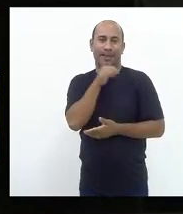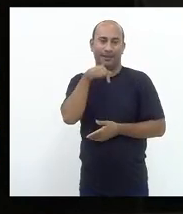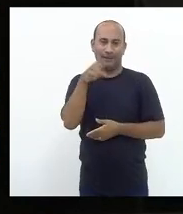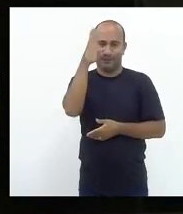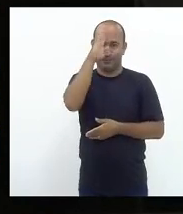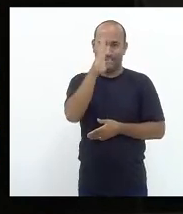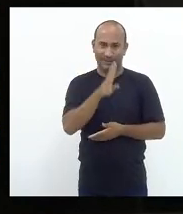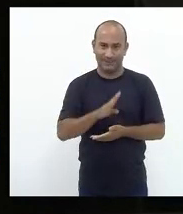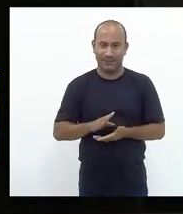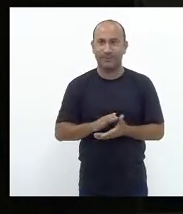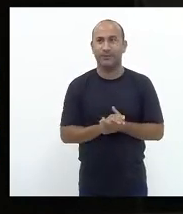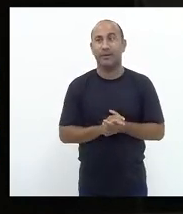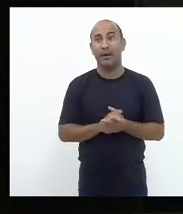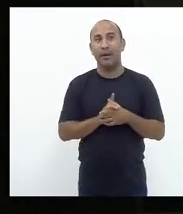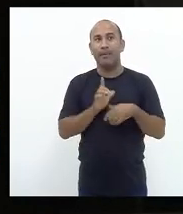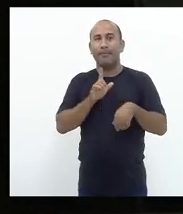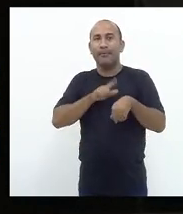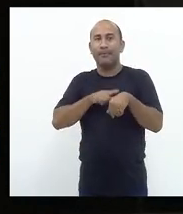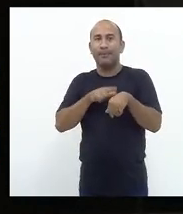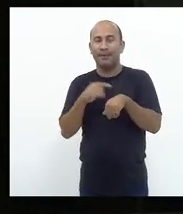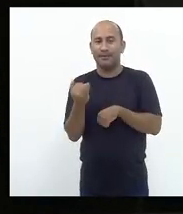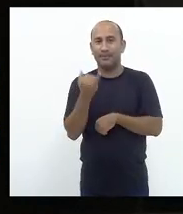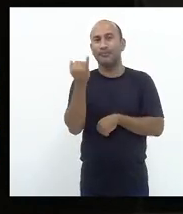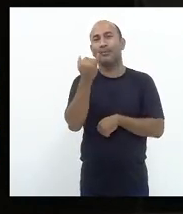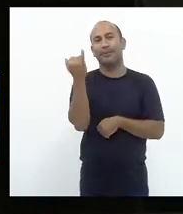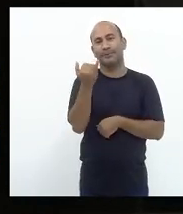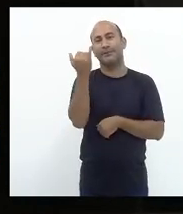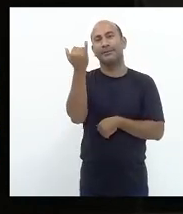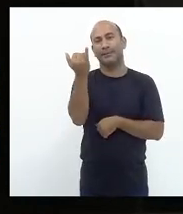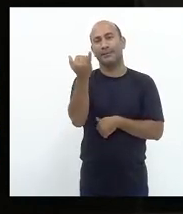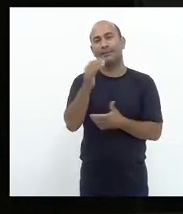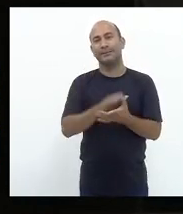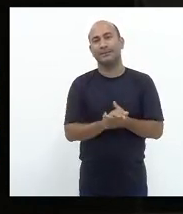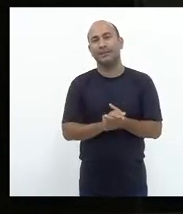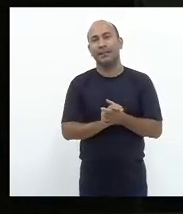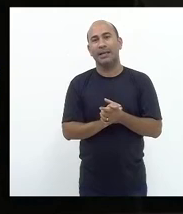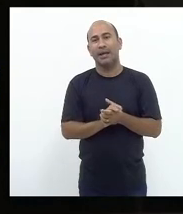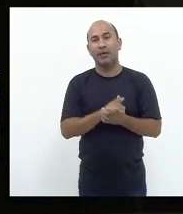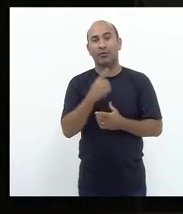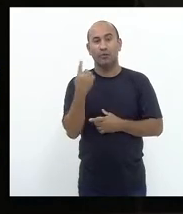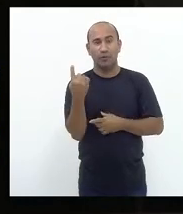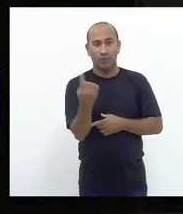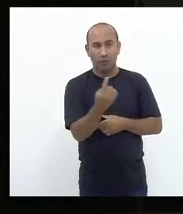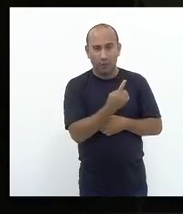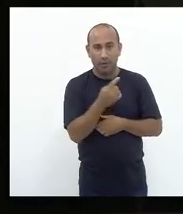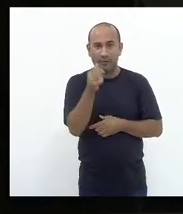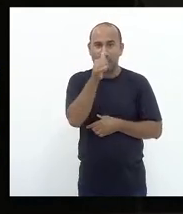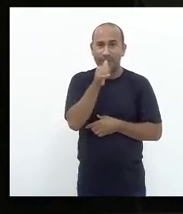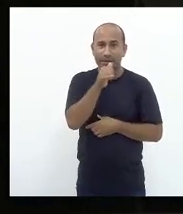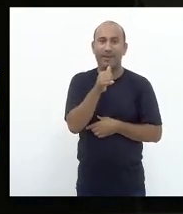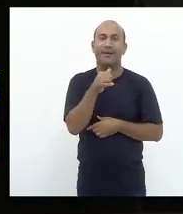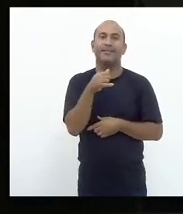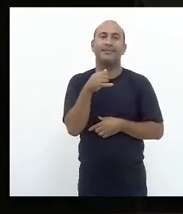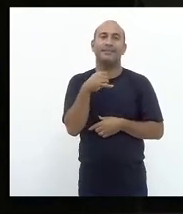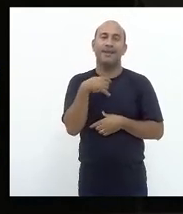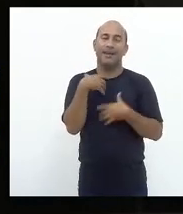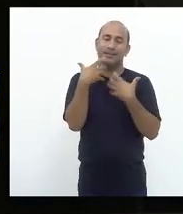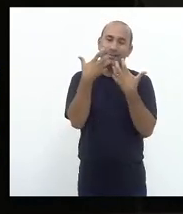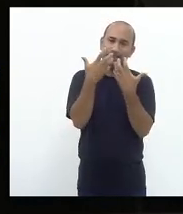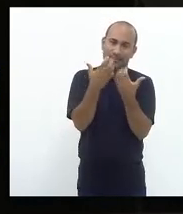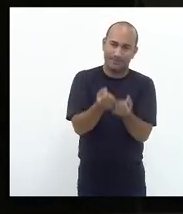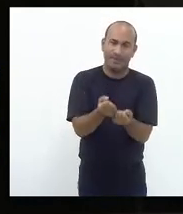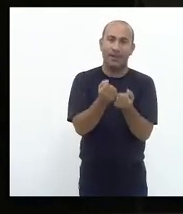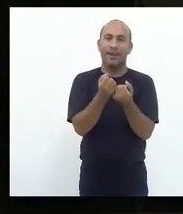Brasil. Olha que momento ímpar da nossa Baixada está sendo prestigiada e honrada